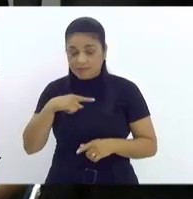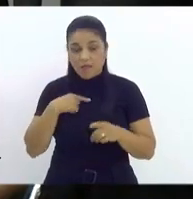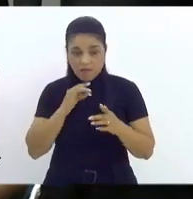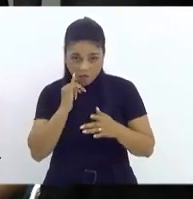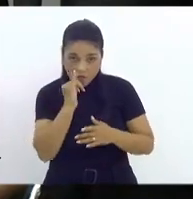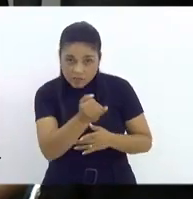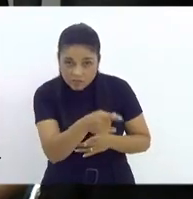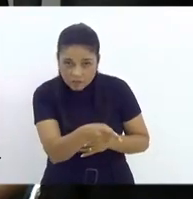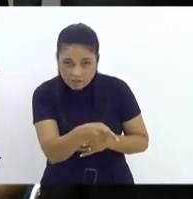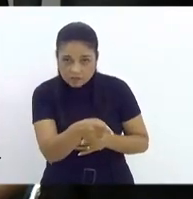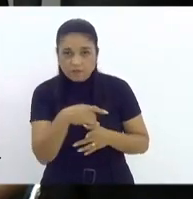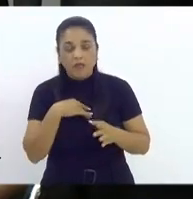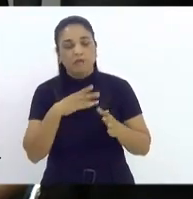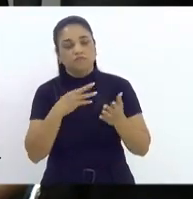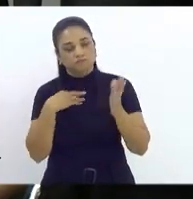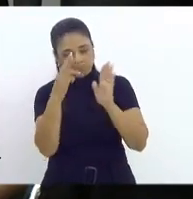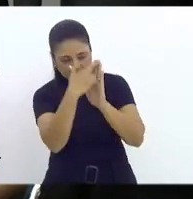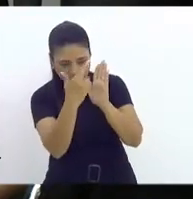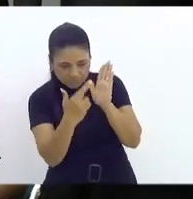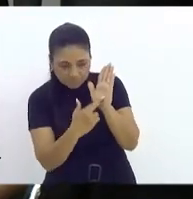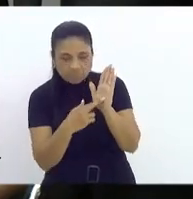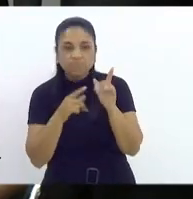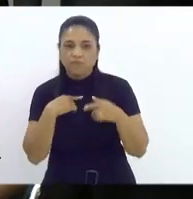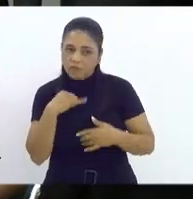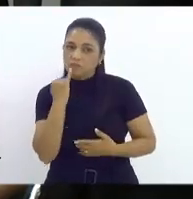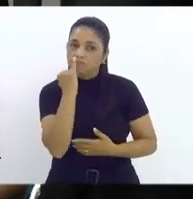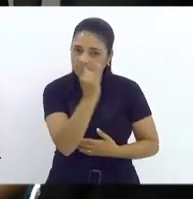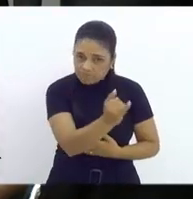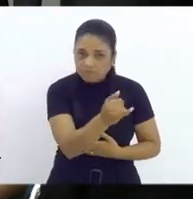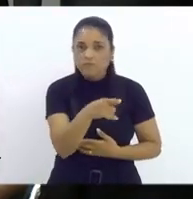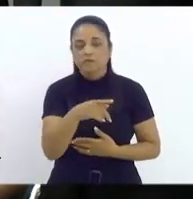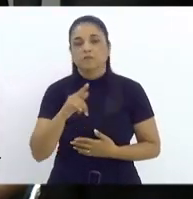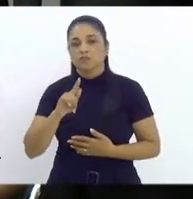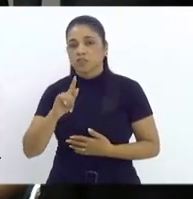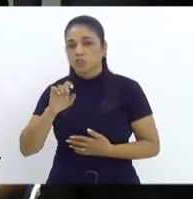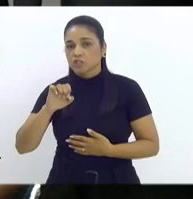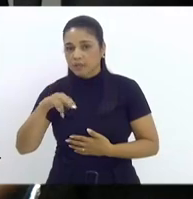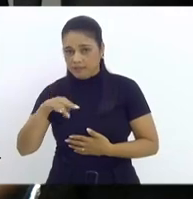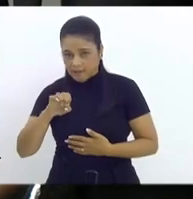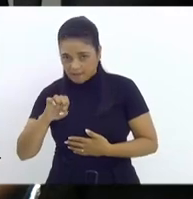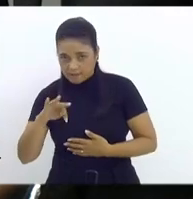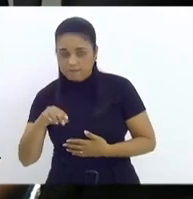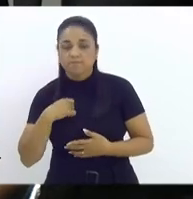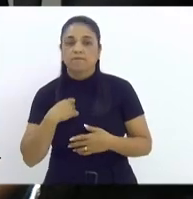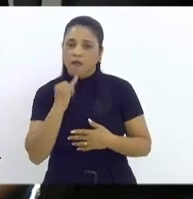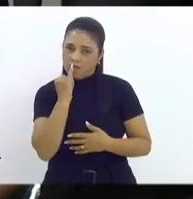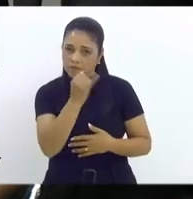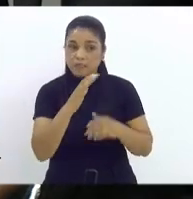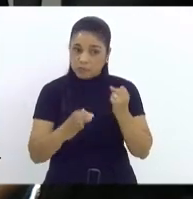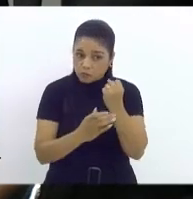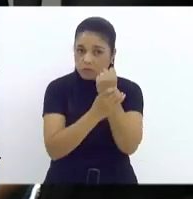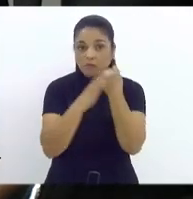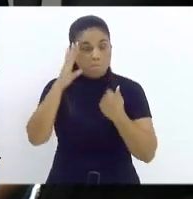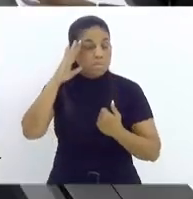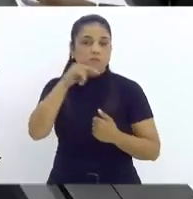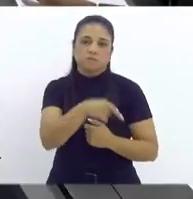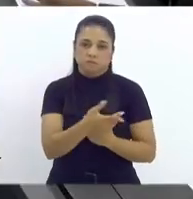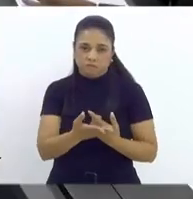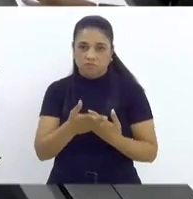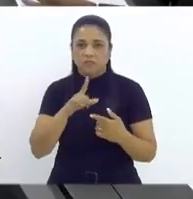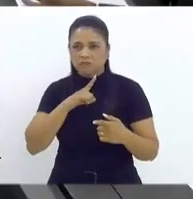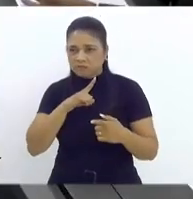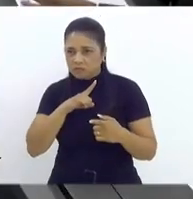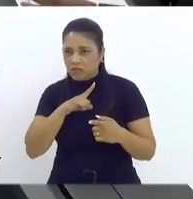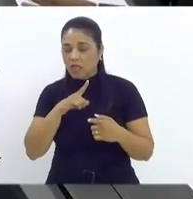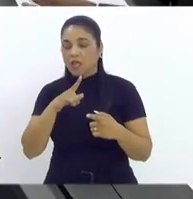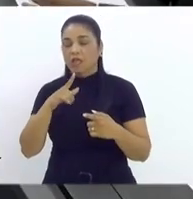de normas e a Genérse é comunicada em qualquer fechamento, inclusive de segurança. E, na eventual religação, existe alguma